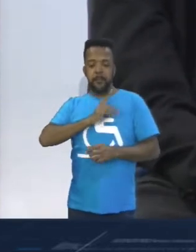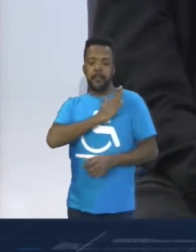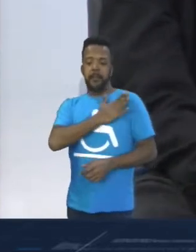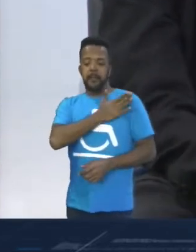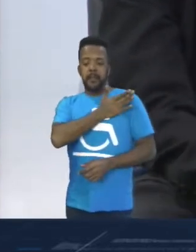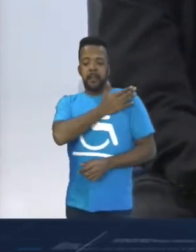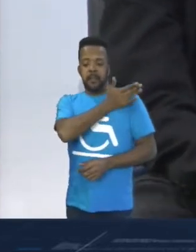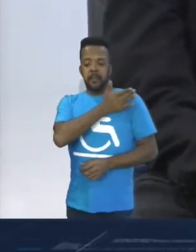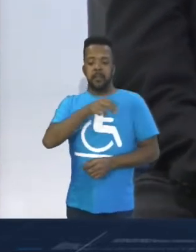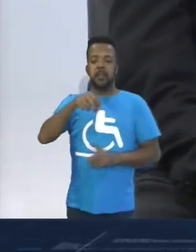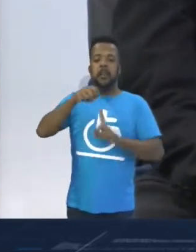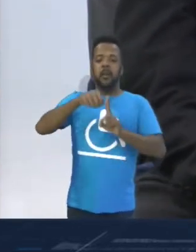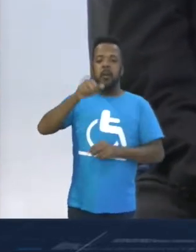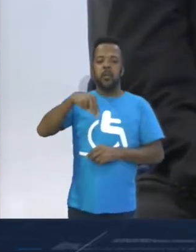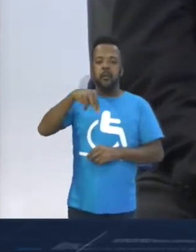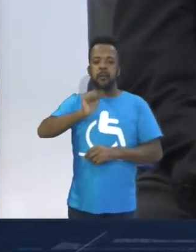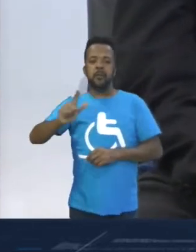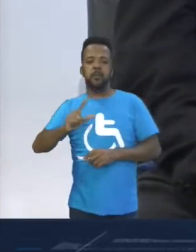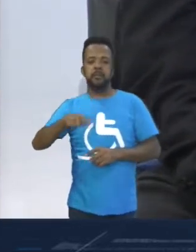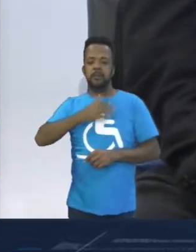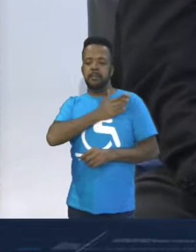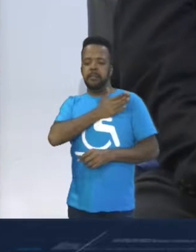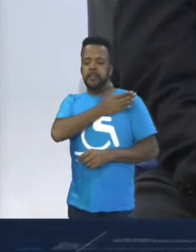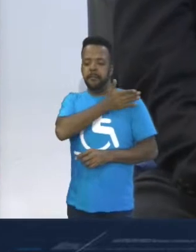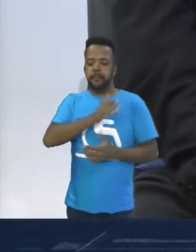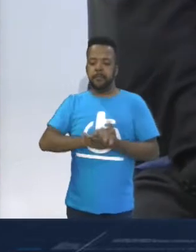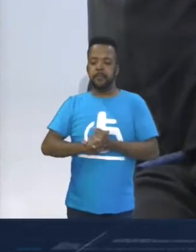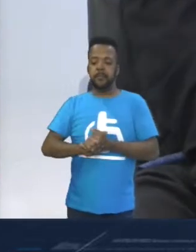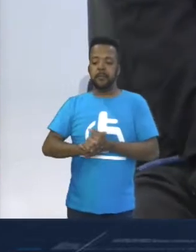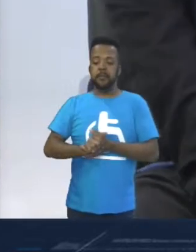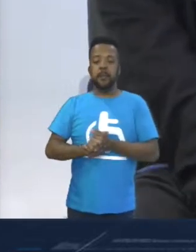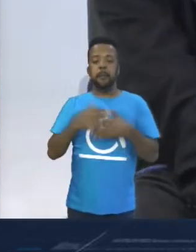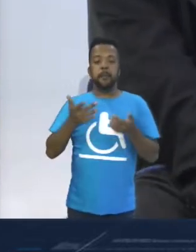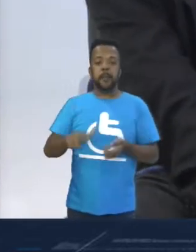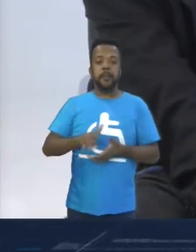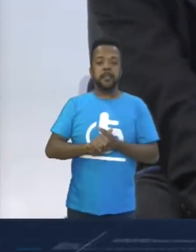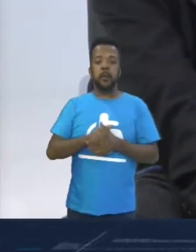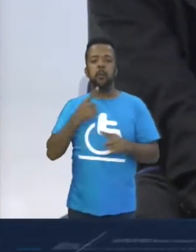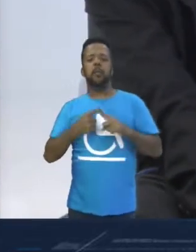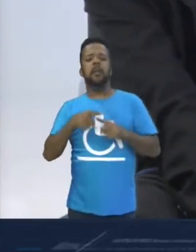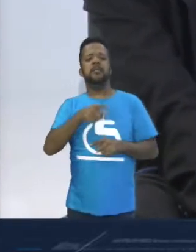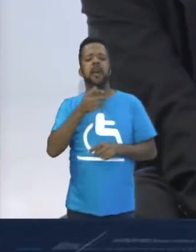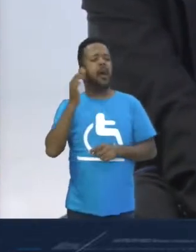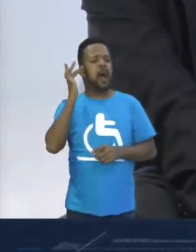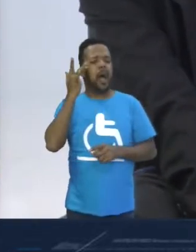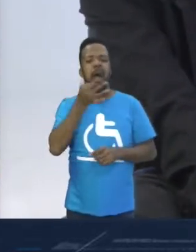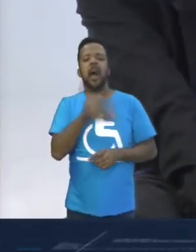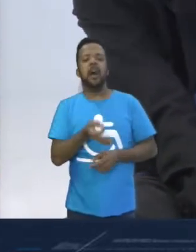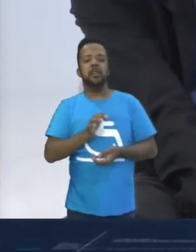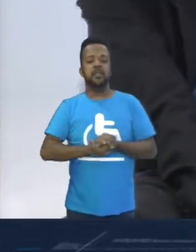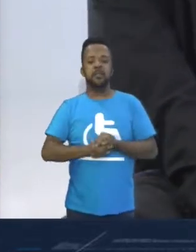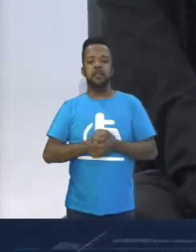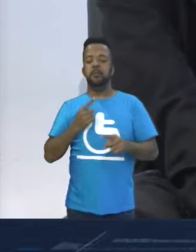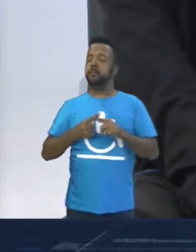preconceito em relação ao Novembro Azul? Isso. Existe sim. Isso. Ah. Por que que você acha isso?